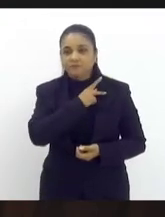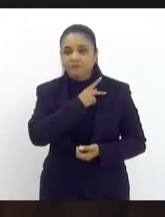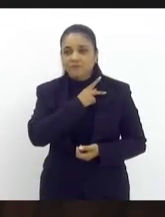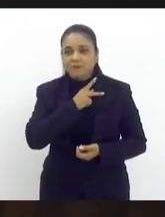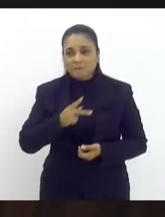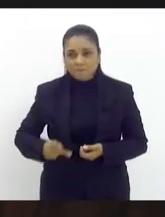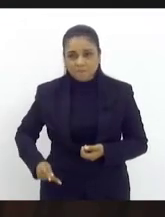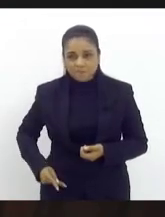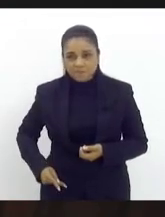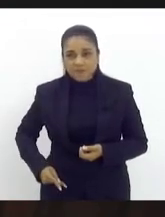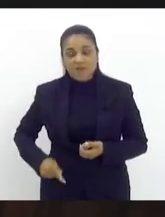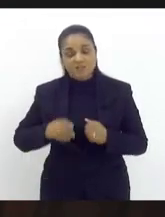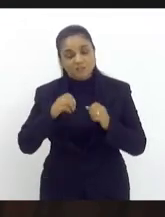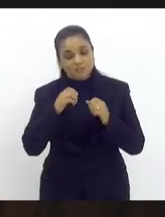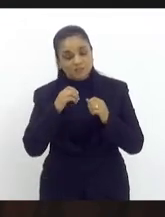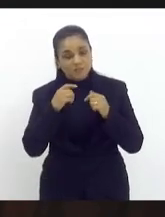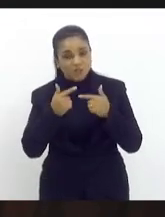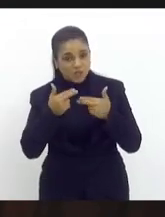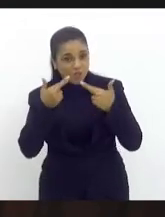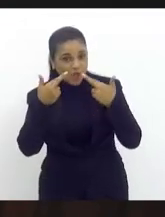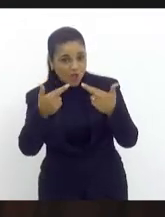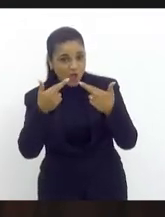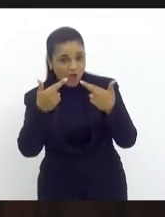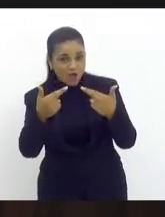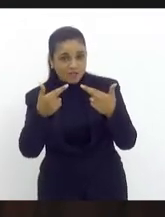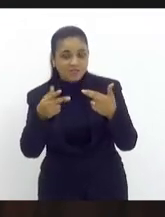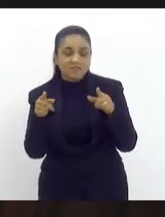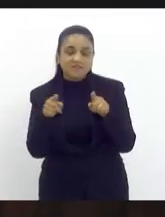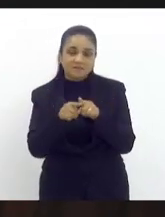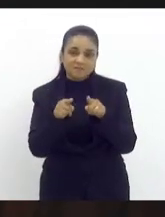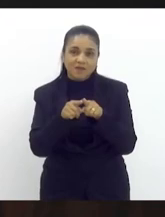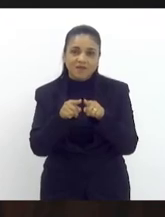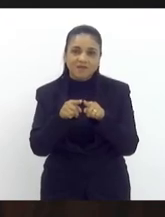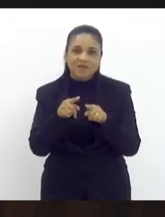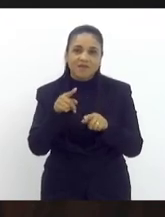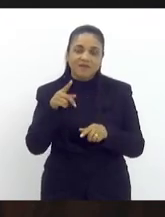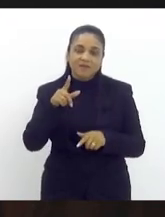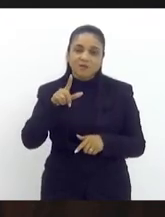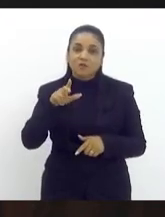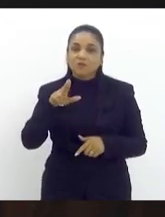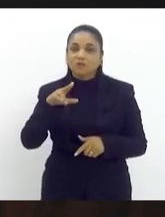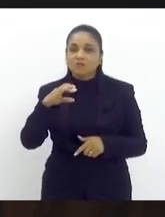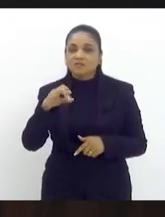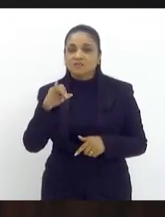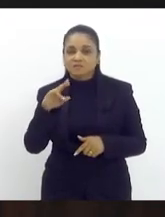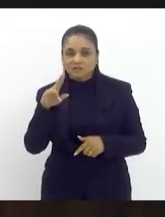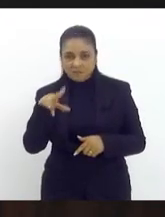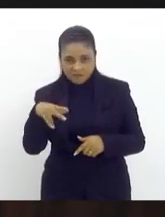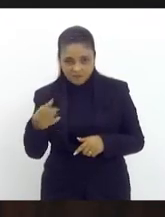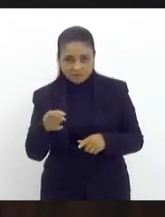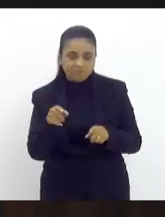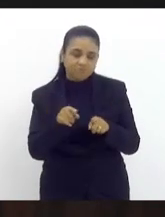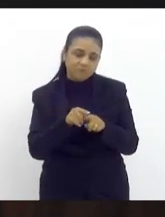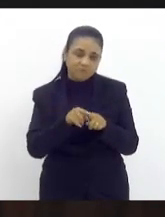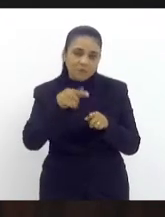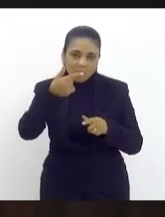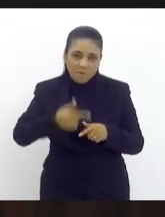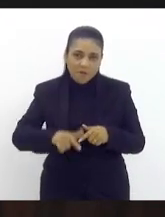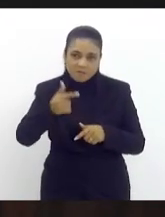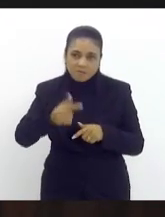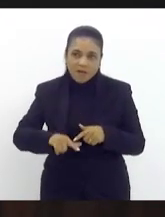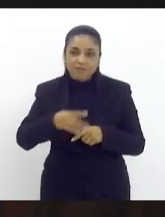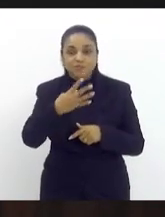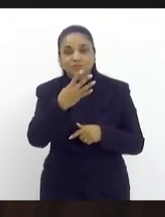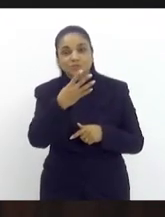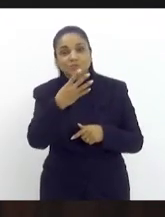A gente torce para que... O Renato Cozzolino, Lucinha, também quer se manifestar. Pois não. É, torce para que chegue mais Vinícius de 40. Vinícius